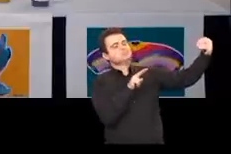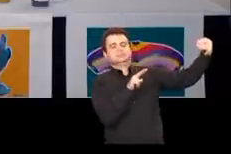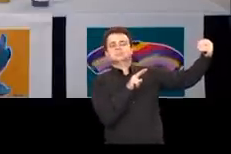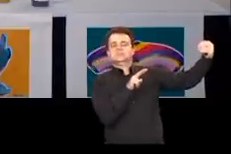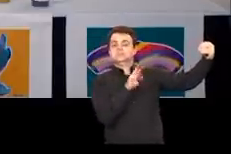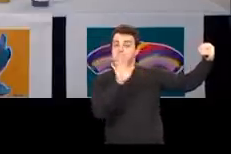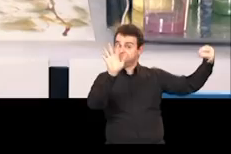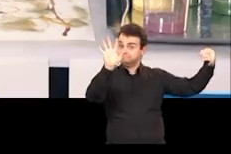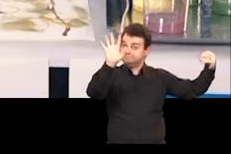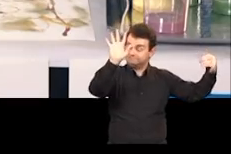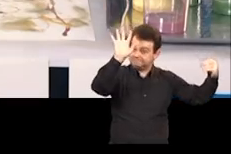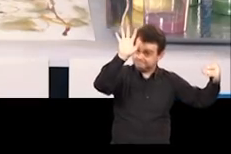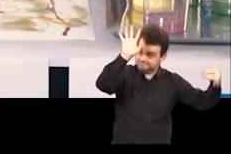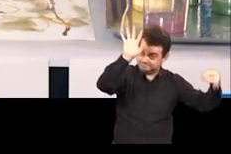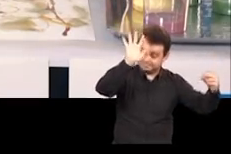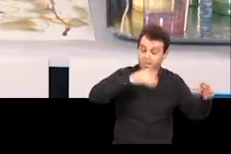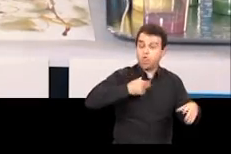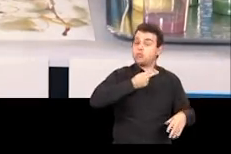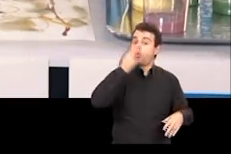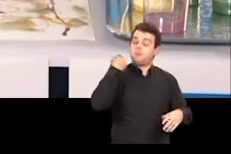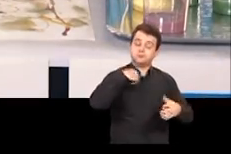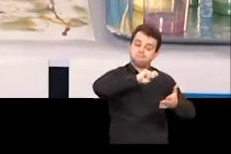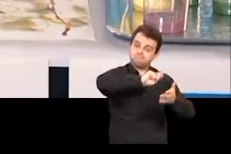deixa eu assinar.